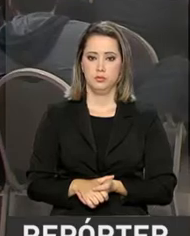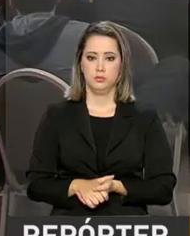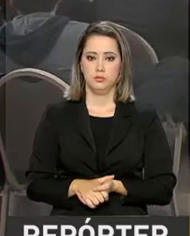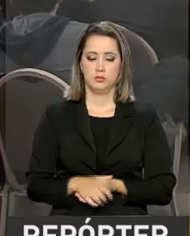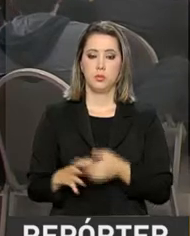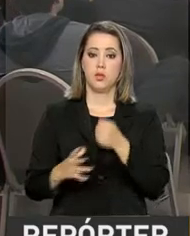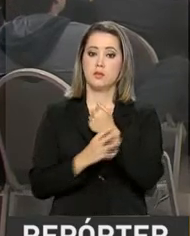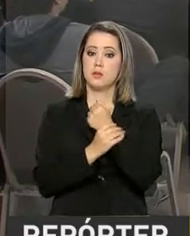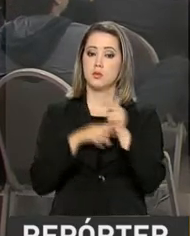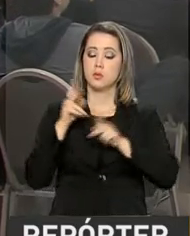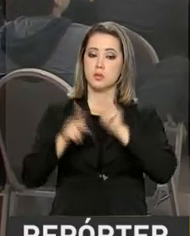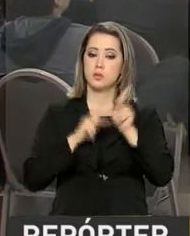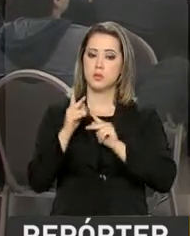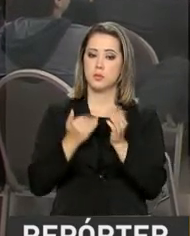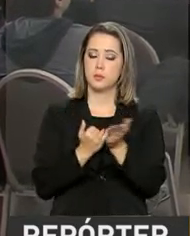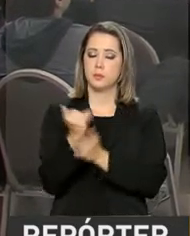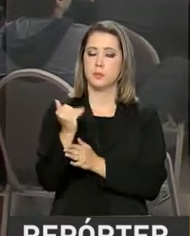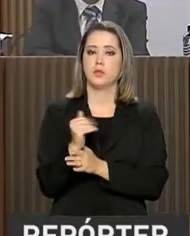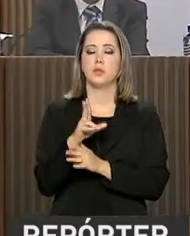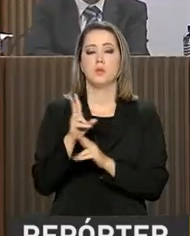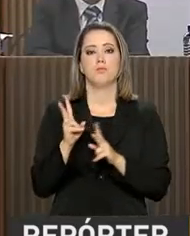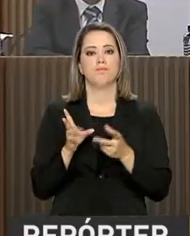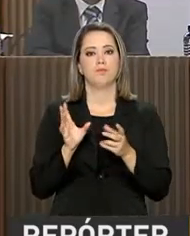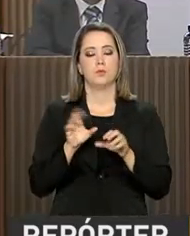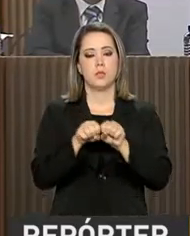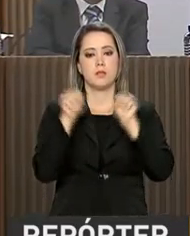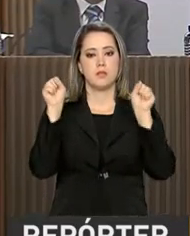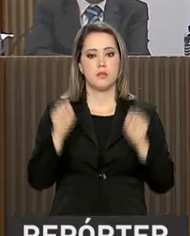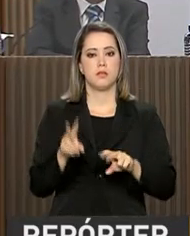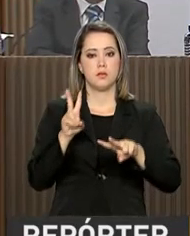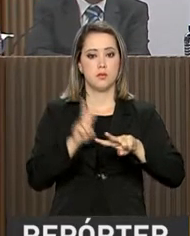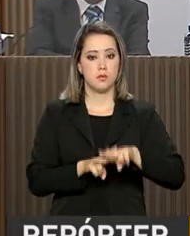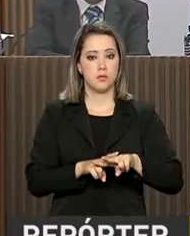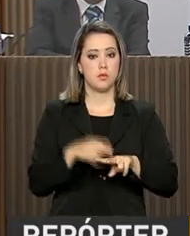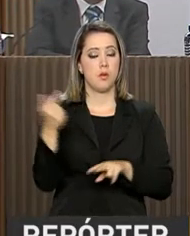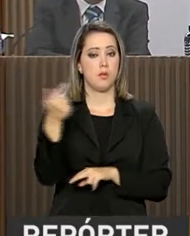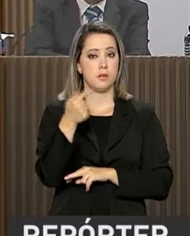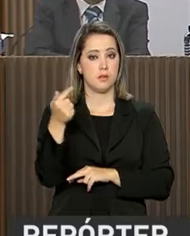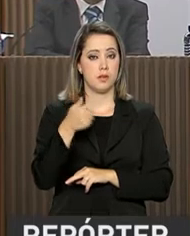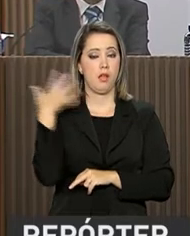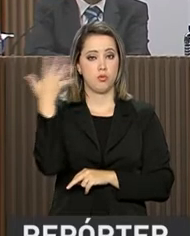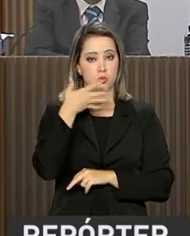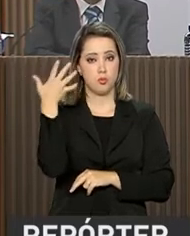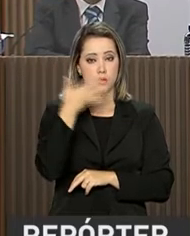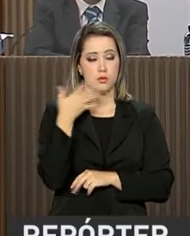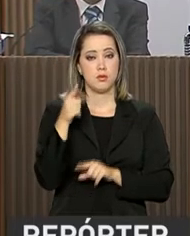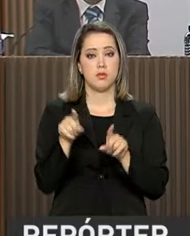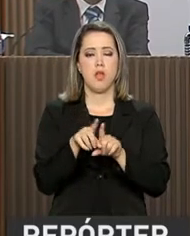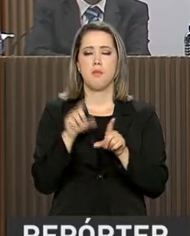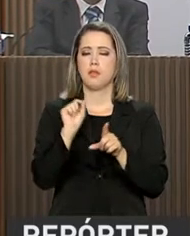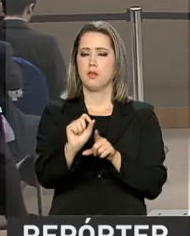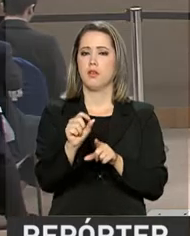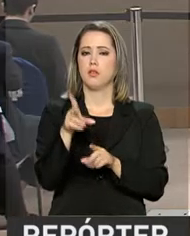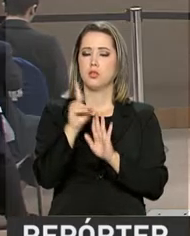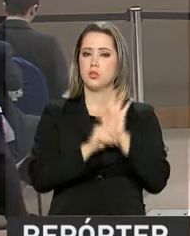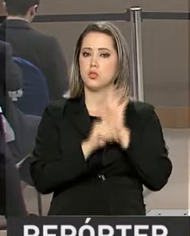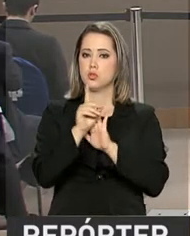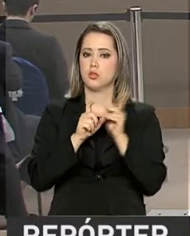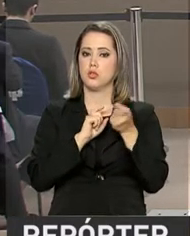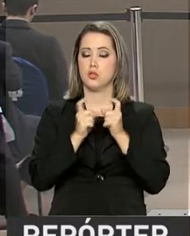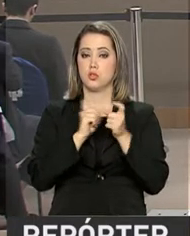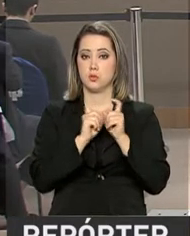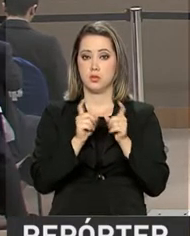Segurança pública a partir do sistema prisional. Este foi o tema do 7º Seminário Internacional de Direito Administrativo e